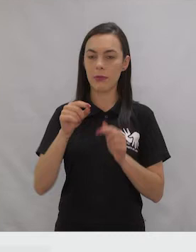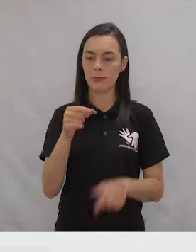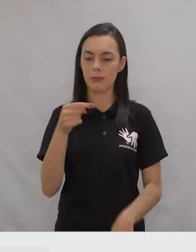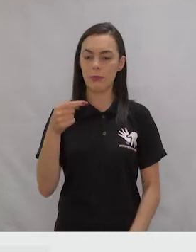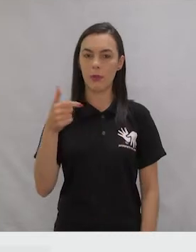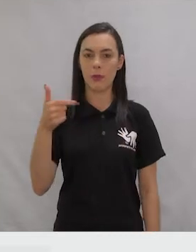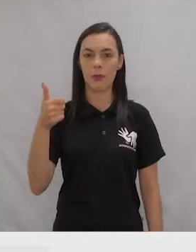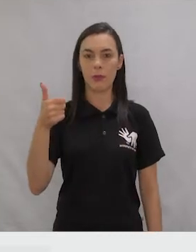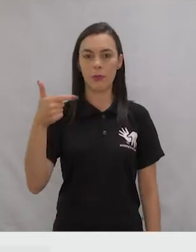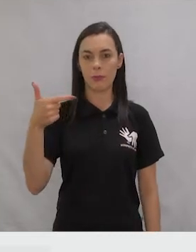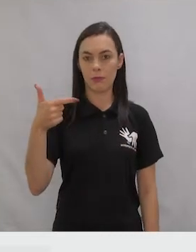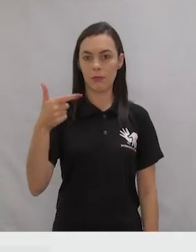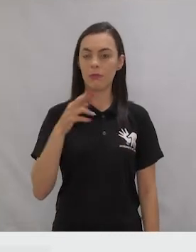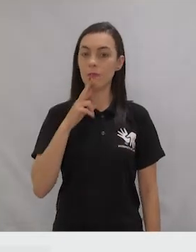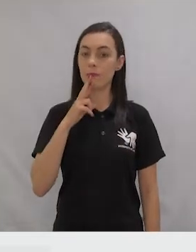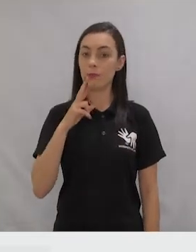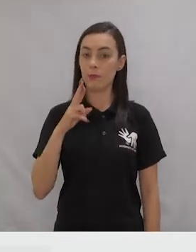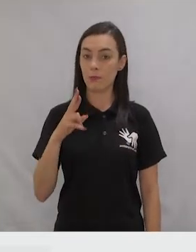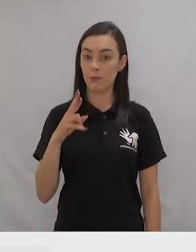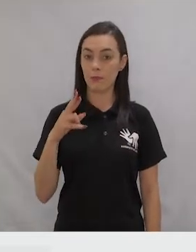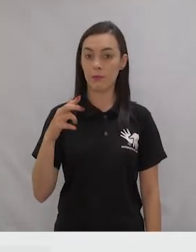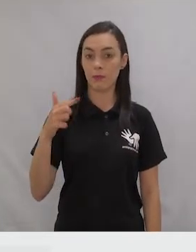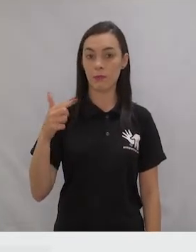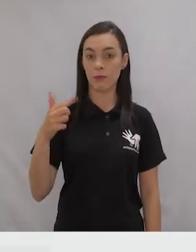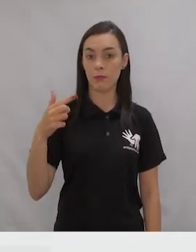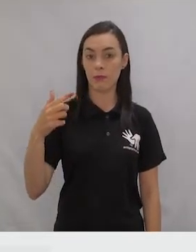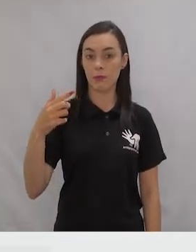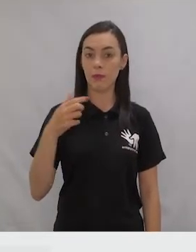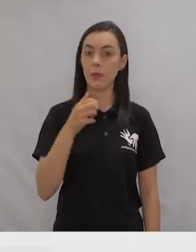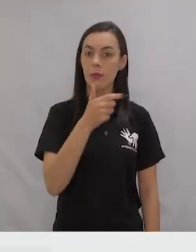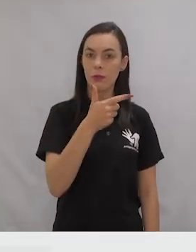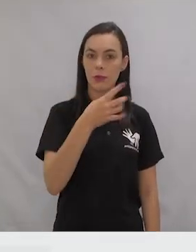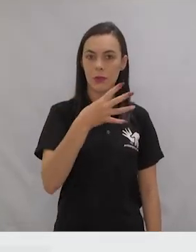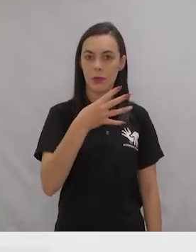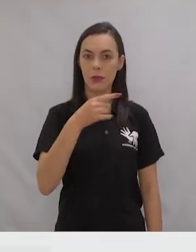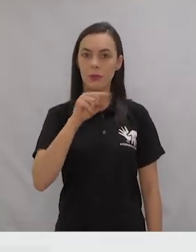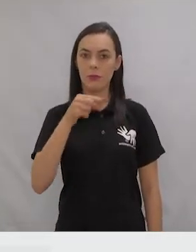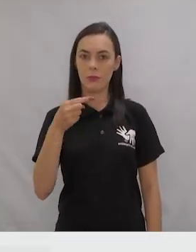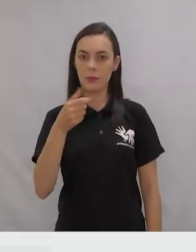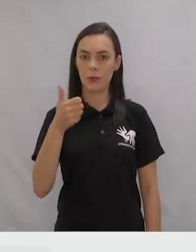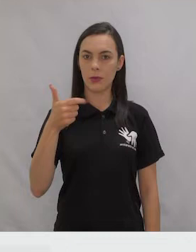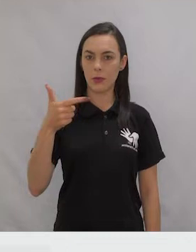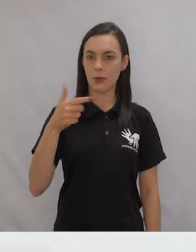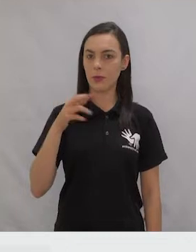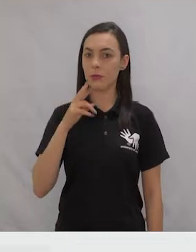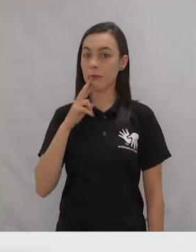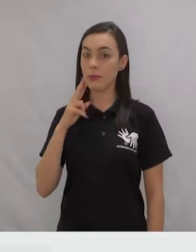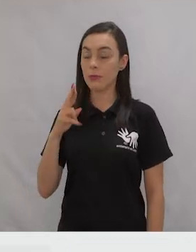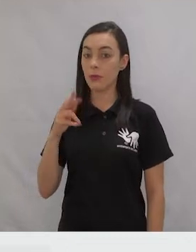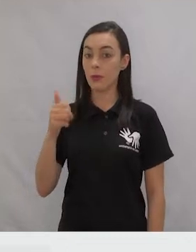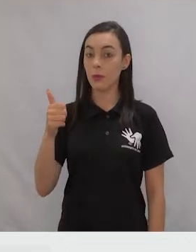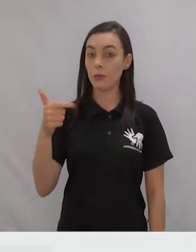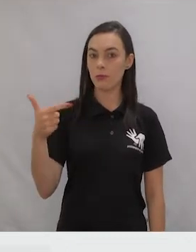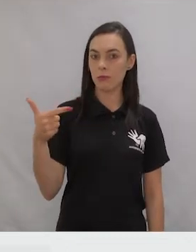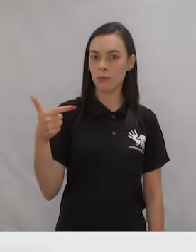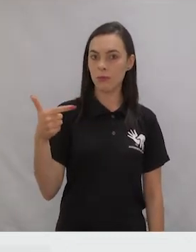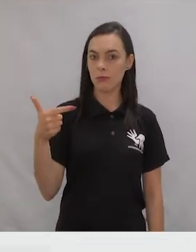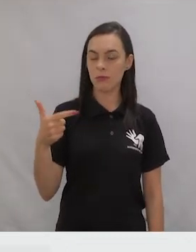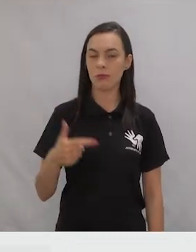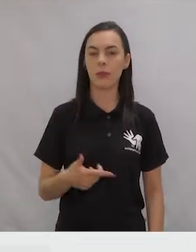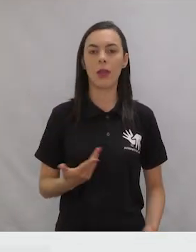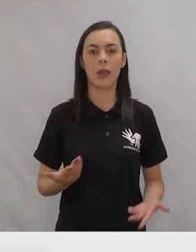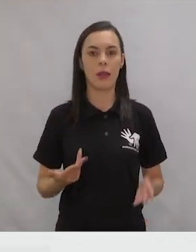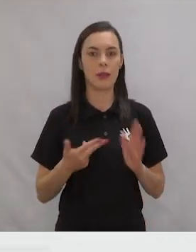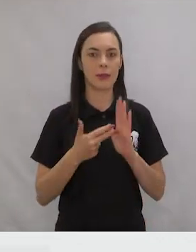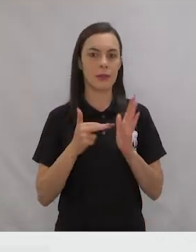menos 12, igual 24 menos 12, igual a 12.